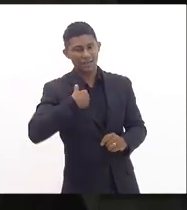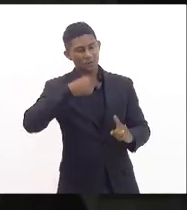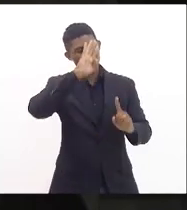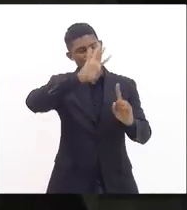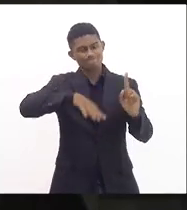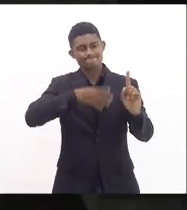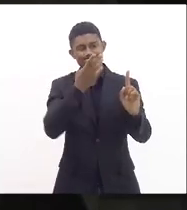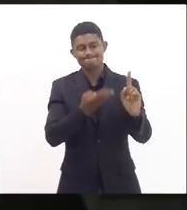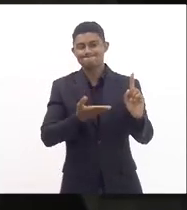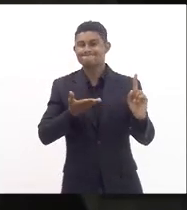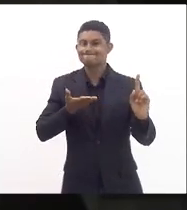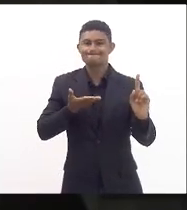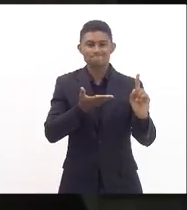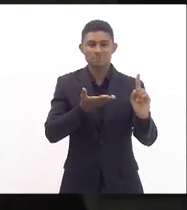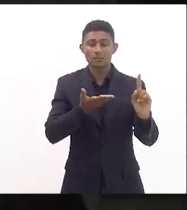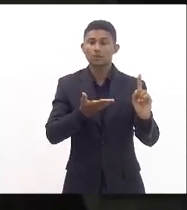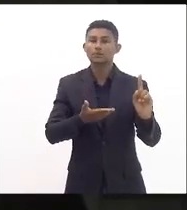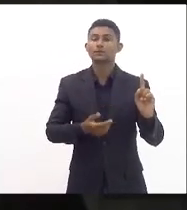que é